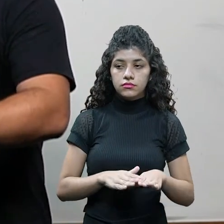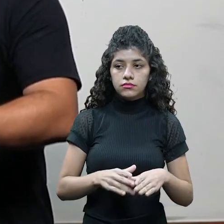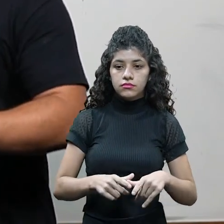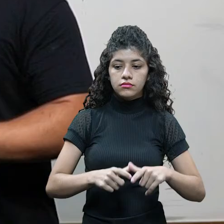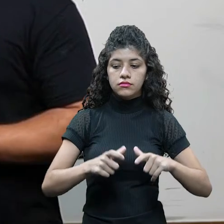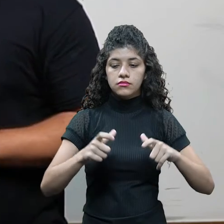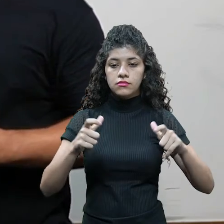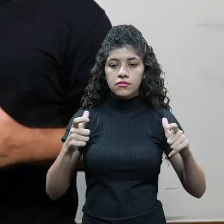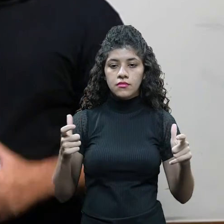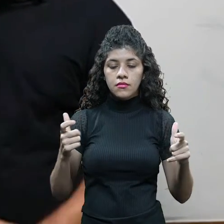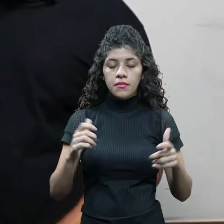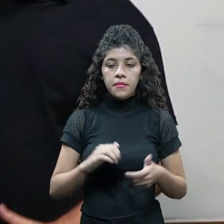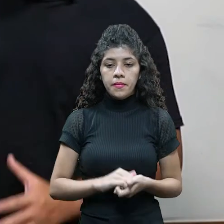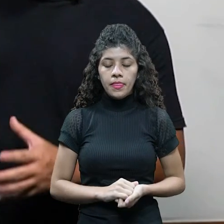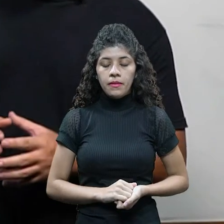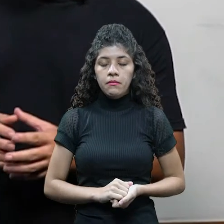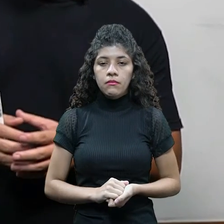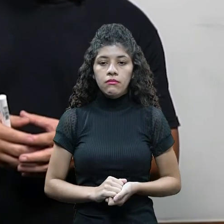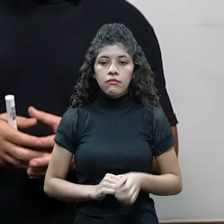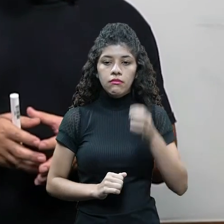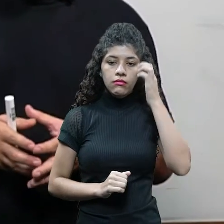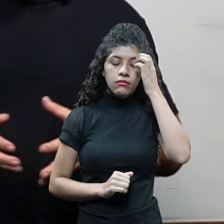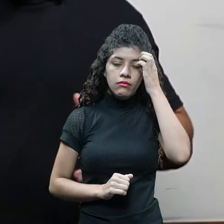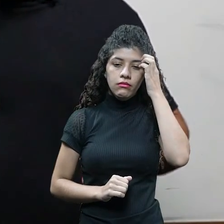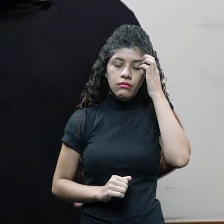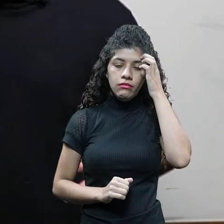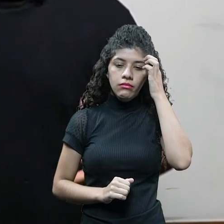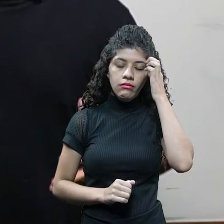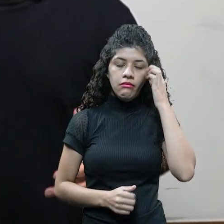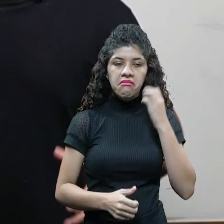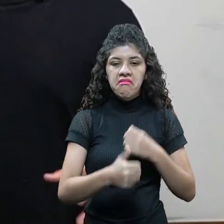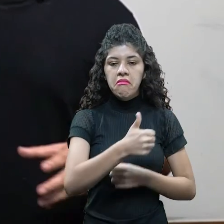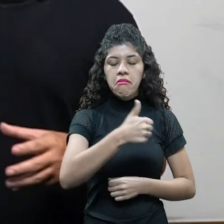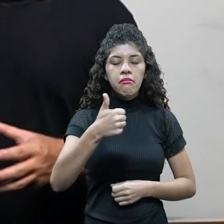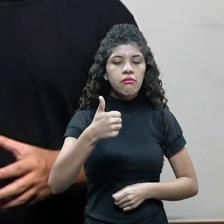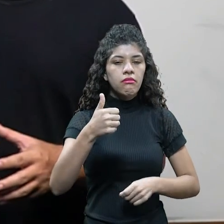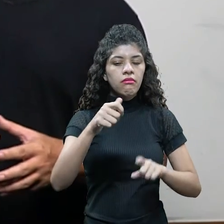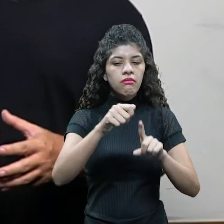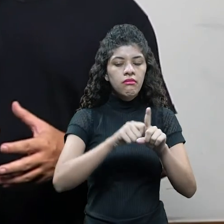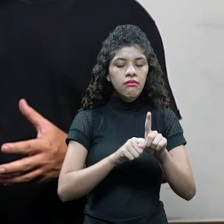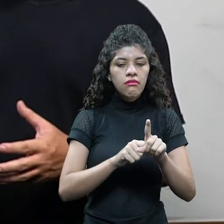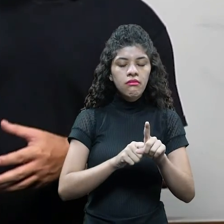crescer. Então se você pega algo e faz em 11 meses, o valor